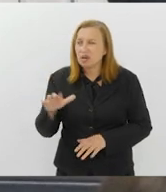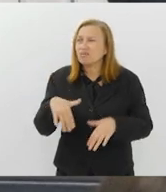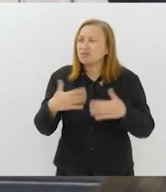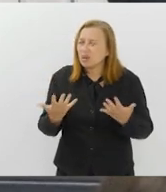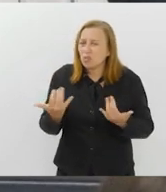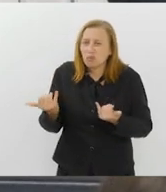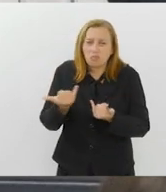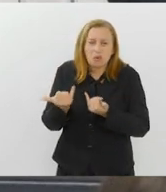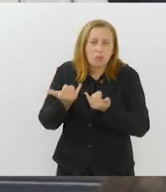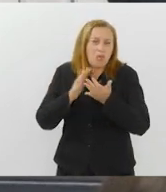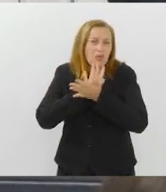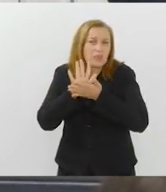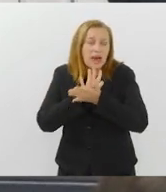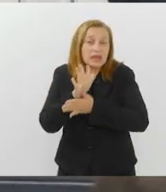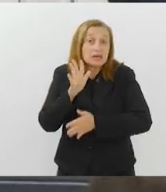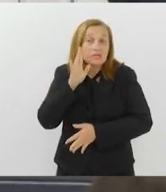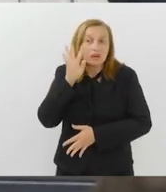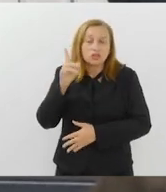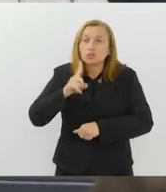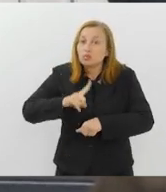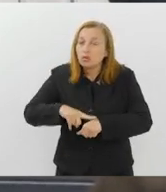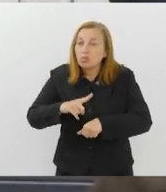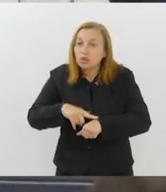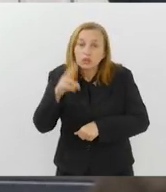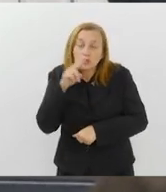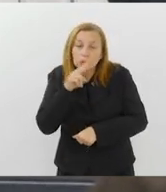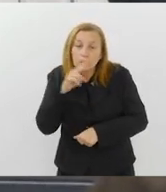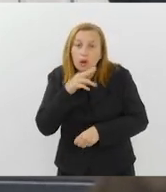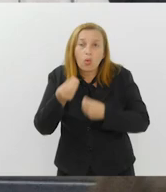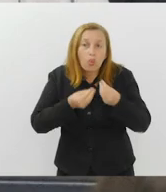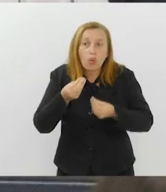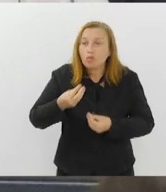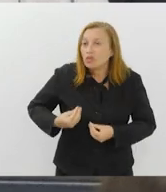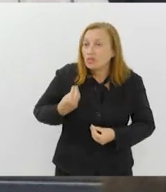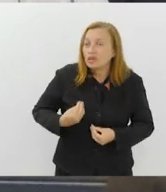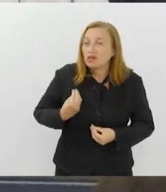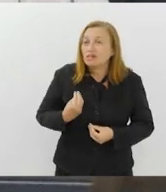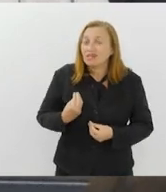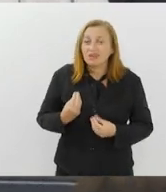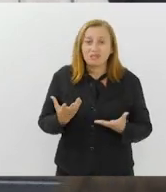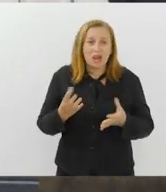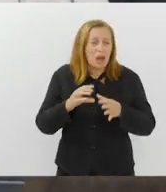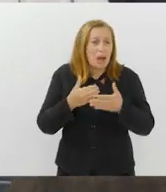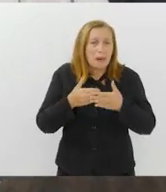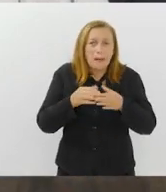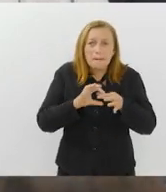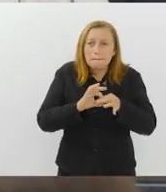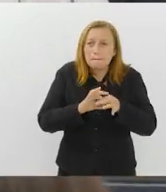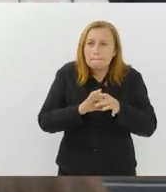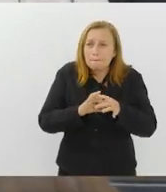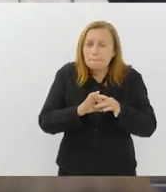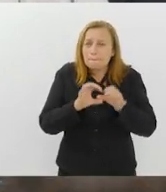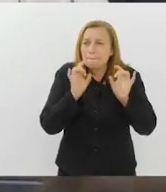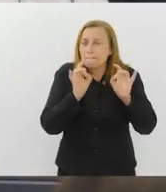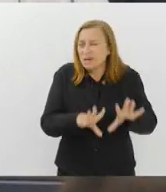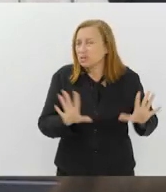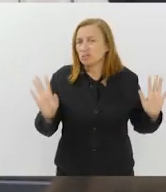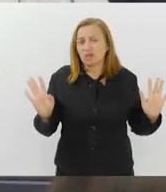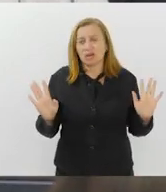imagina numa emergência, como é que você fica? Tá, Deus dará. Está uma bagunça, na